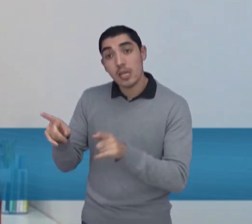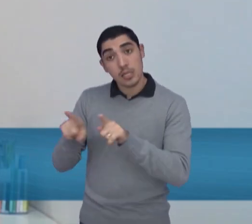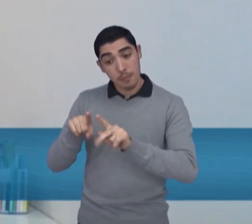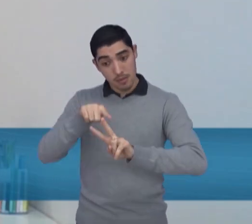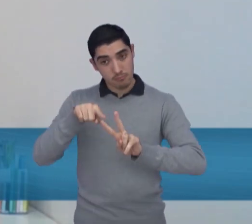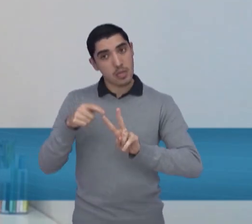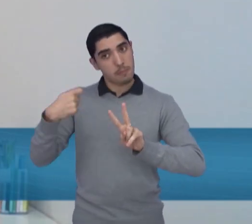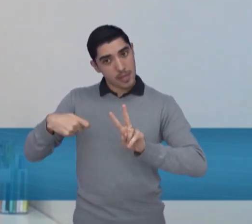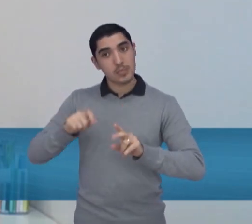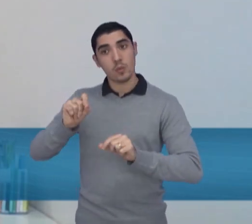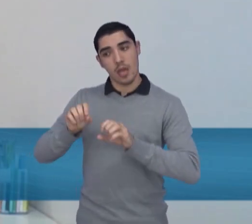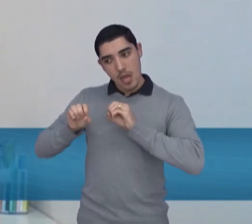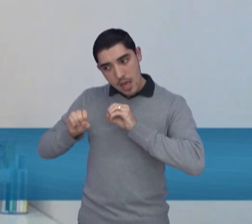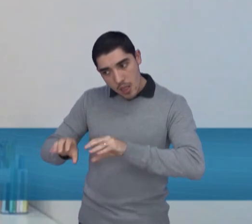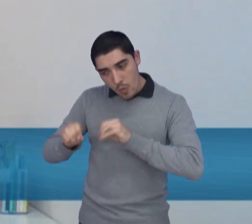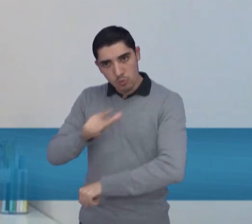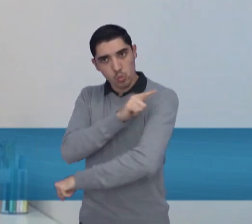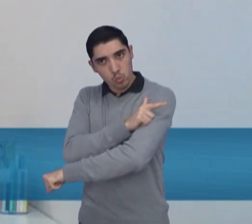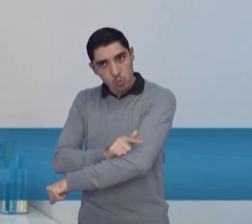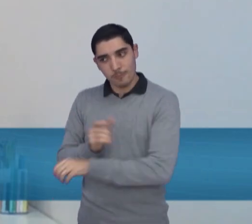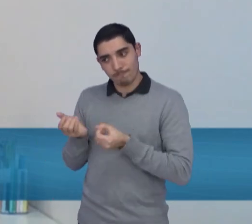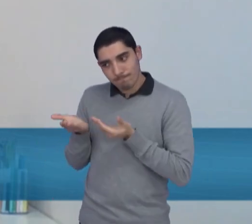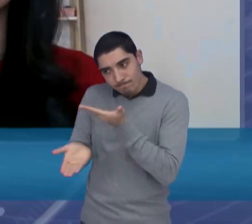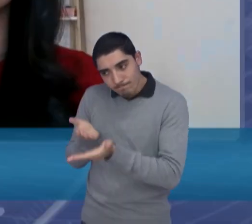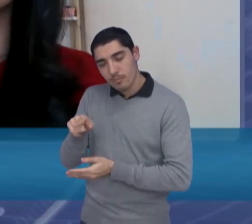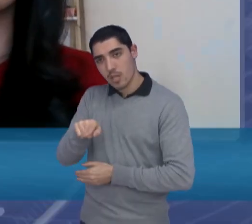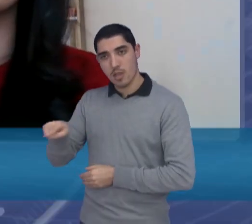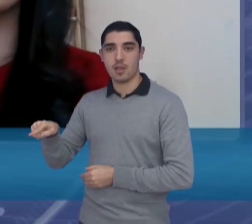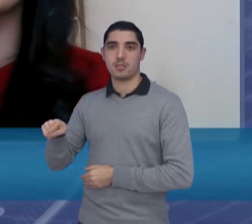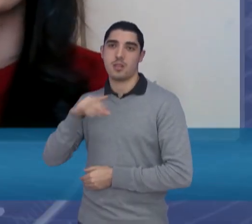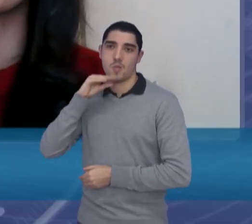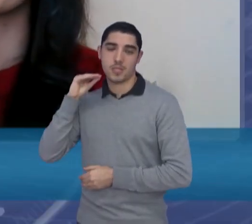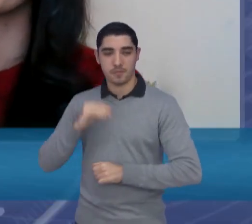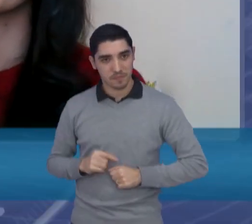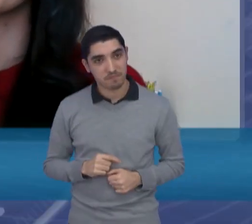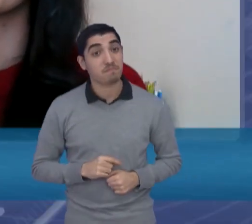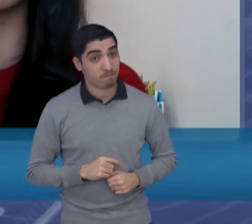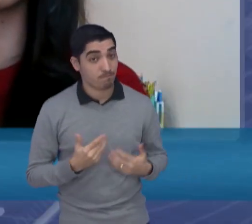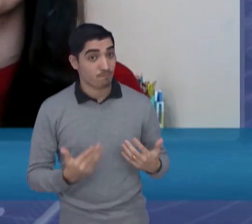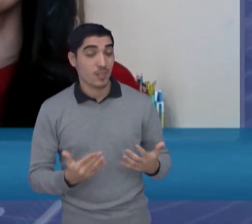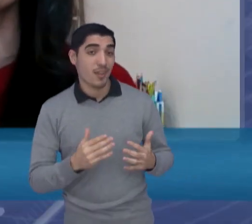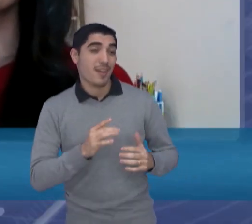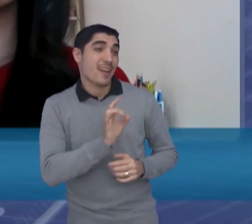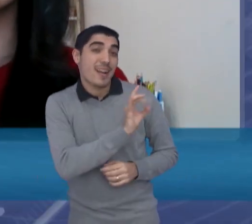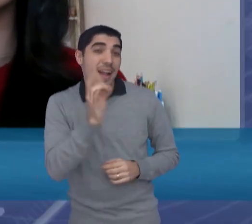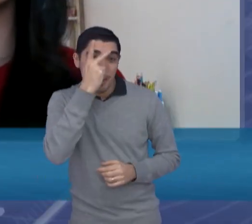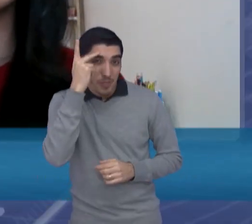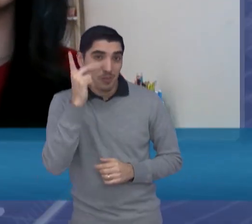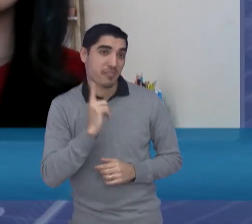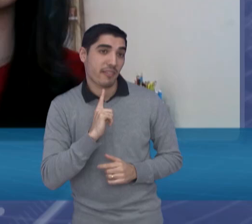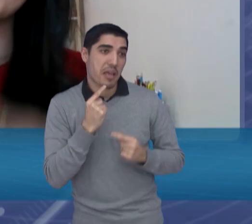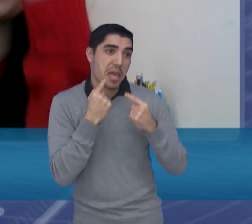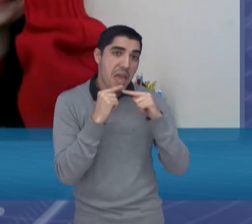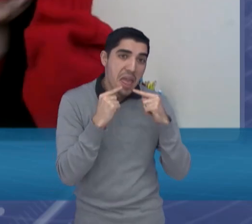e mãe dentro da educação, da formação desses adolescentes. Deve ser, né? Cada um reclama de um lado, né? Porque